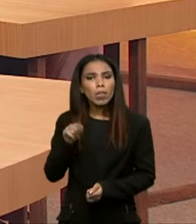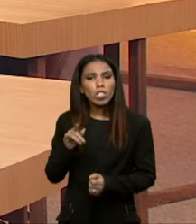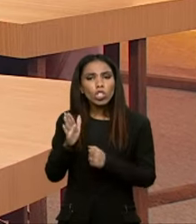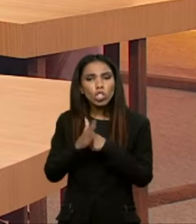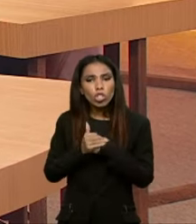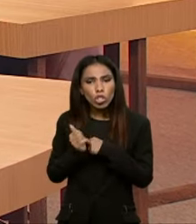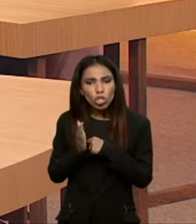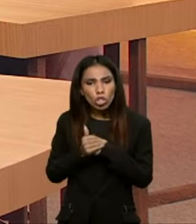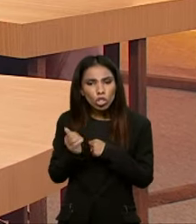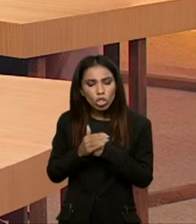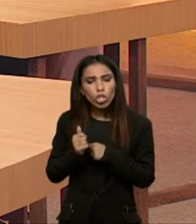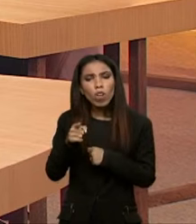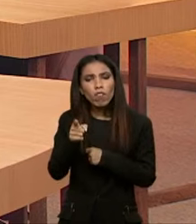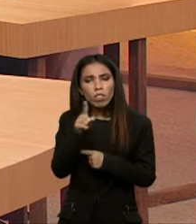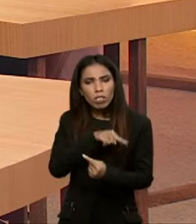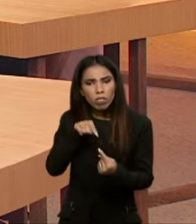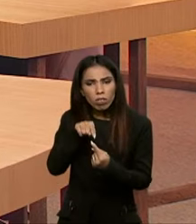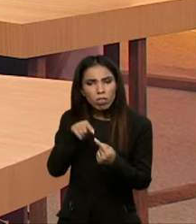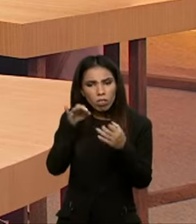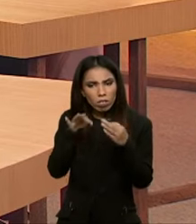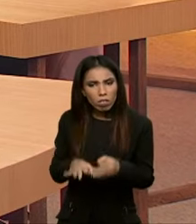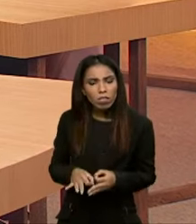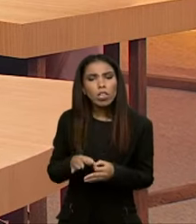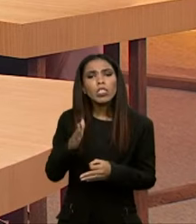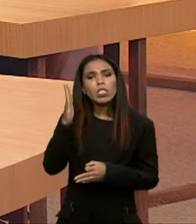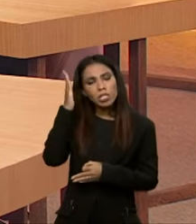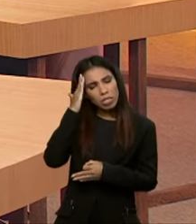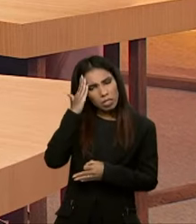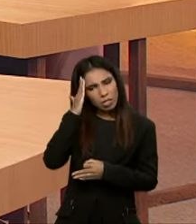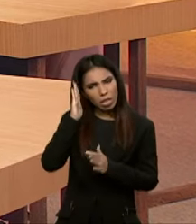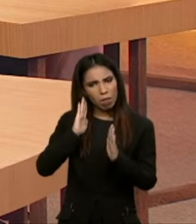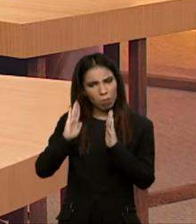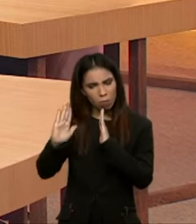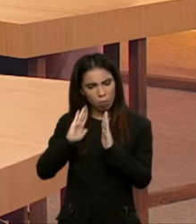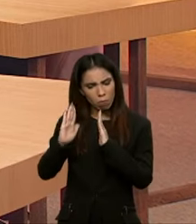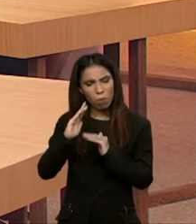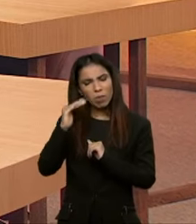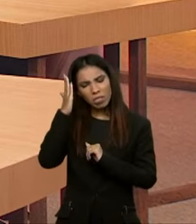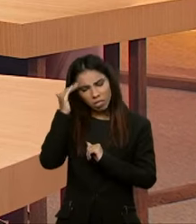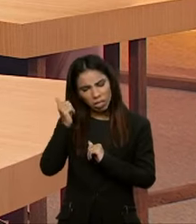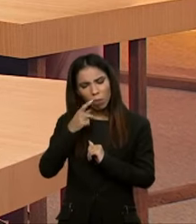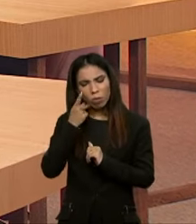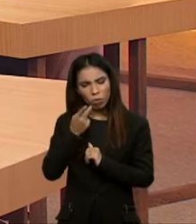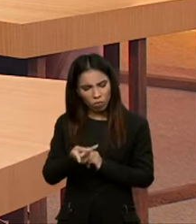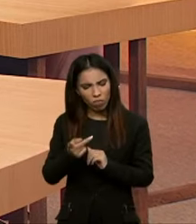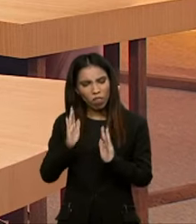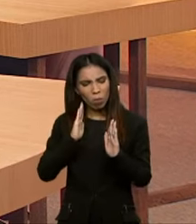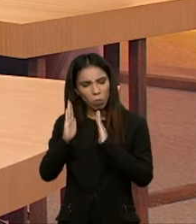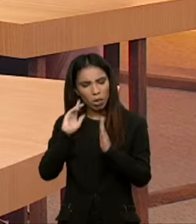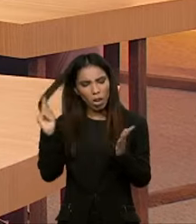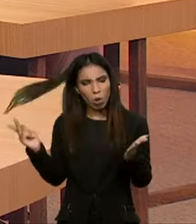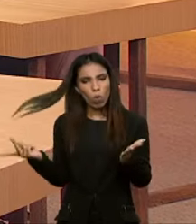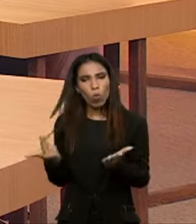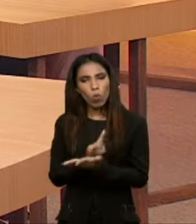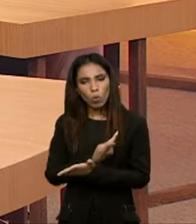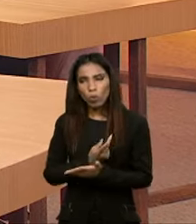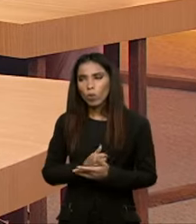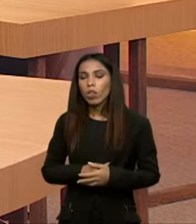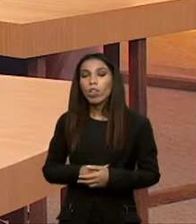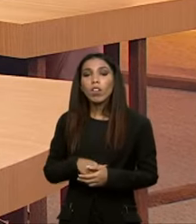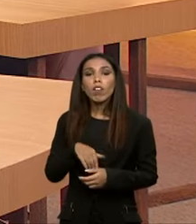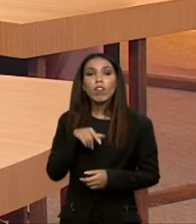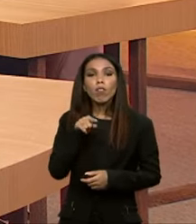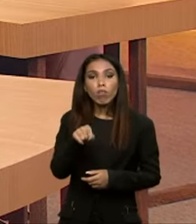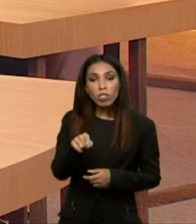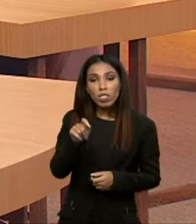forma extremamente assertiva, e você sabe bem de qual momento eu tô falando. E eu acho que, assim, o que você faz